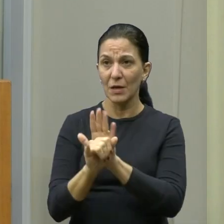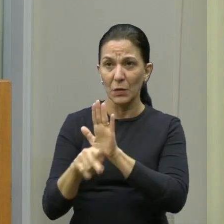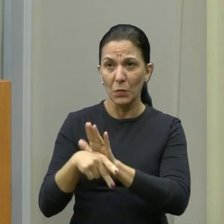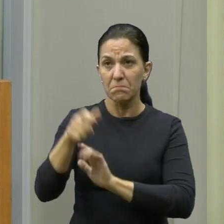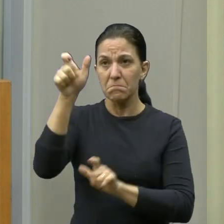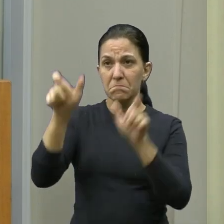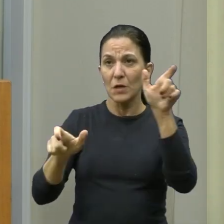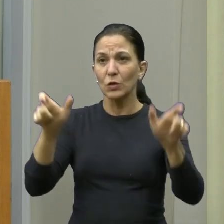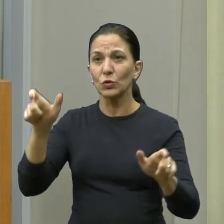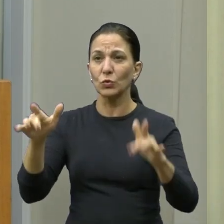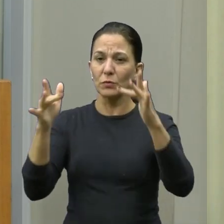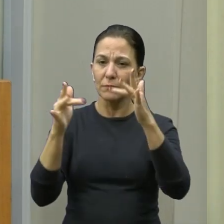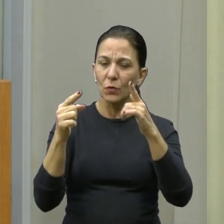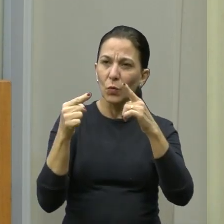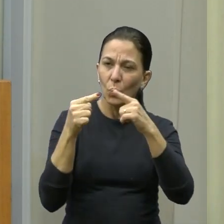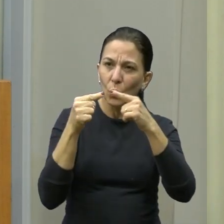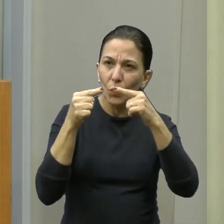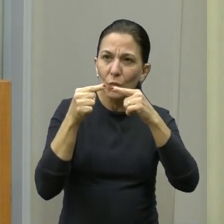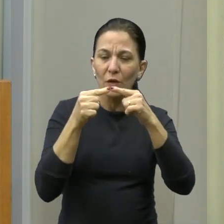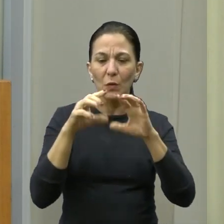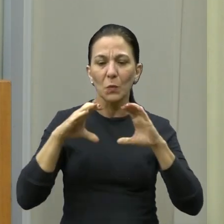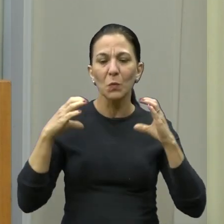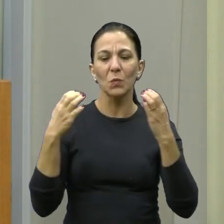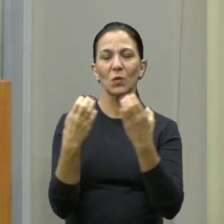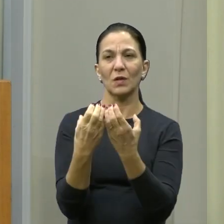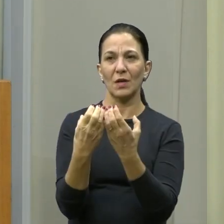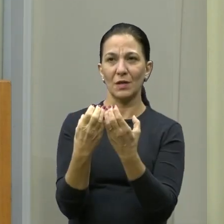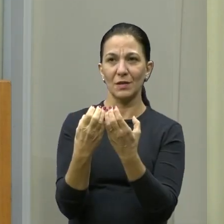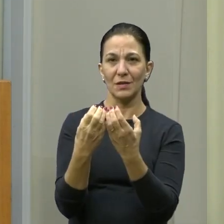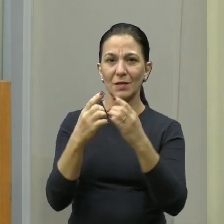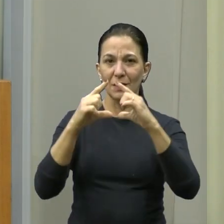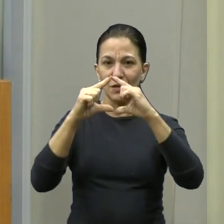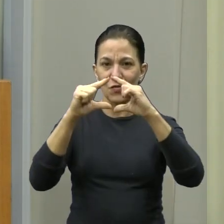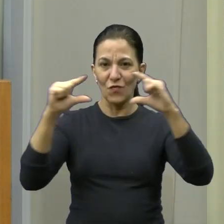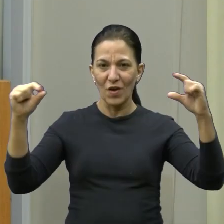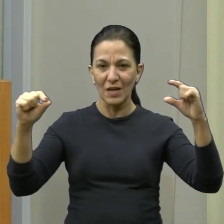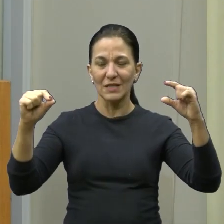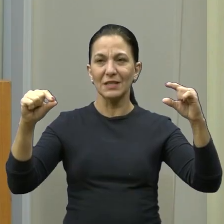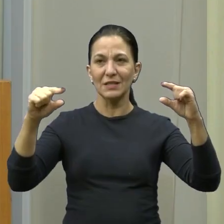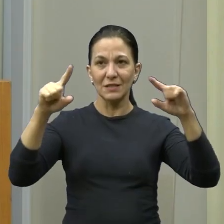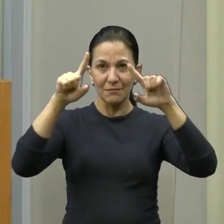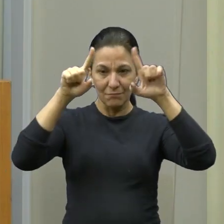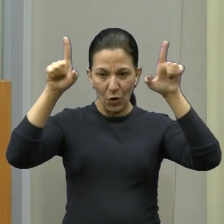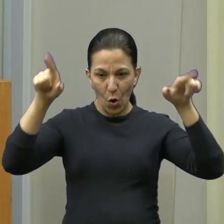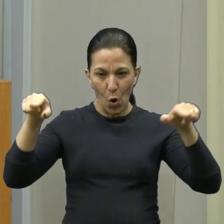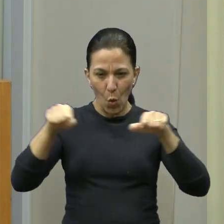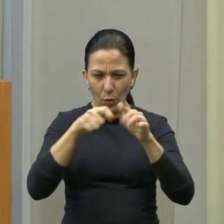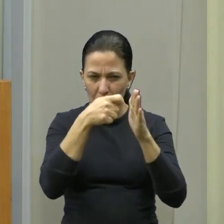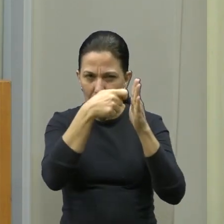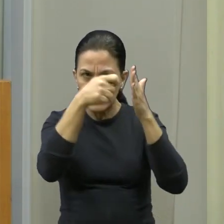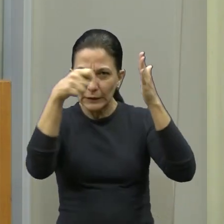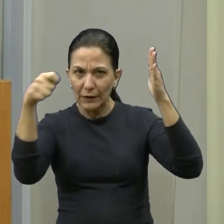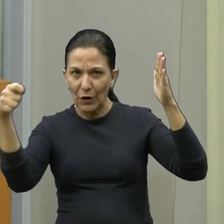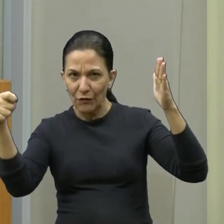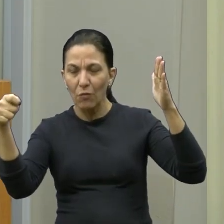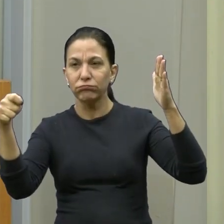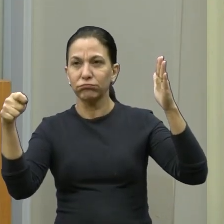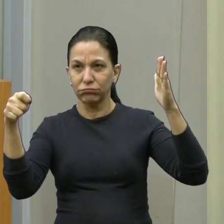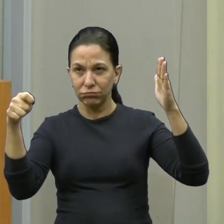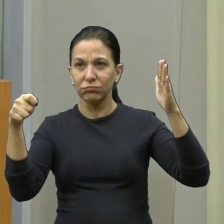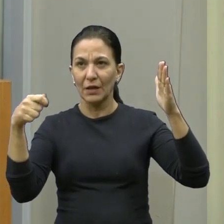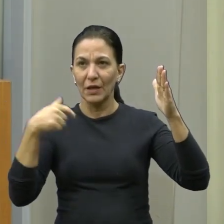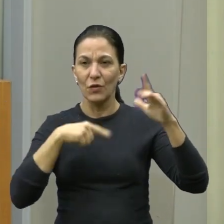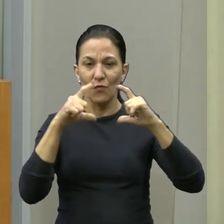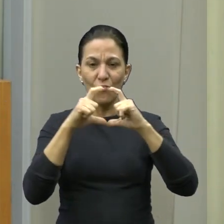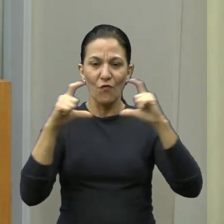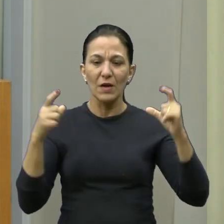está intrinsecamente ligada à sua comunidade. Isso estava na lousa de uma das salas. E aí eu vou deixar essa